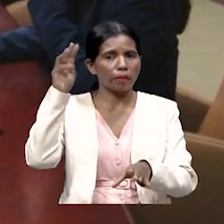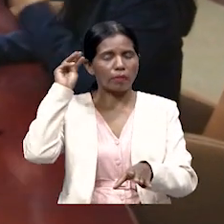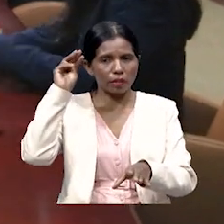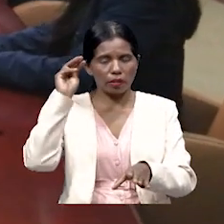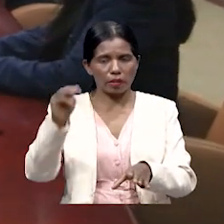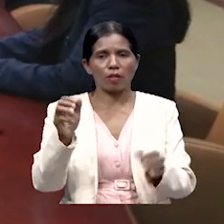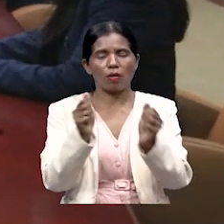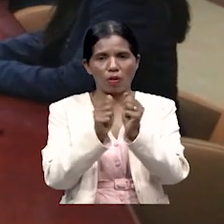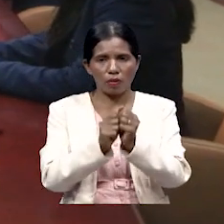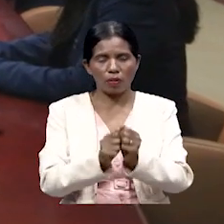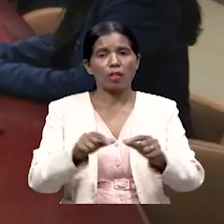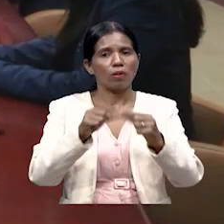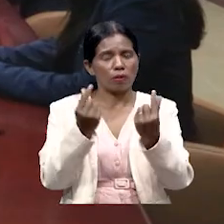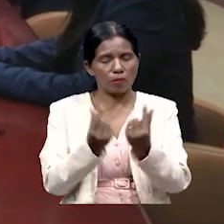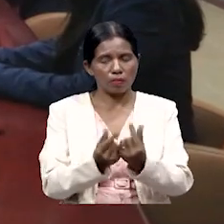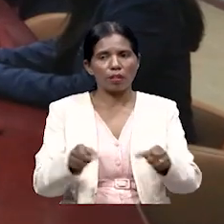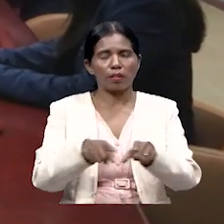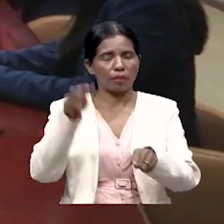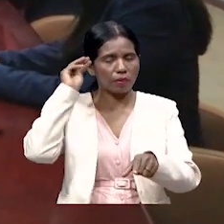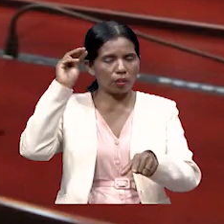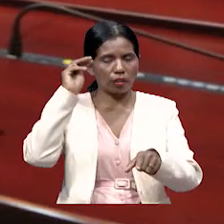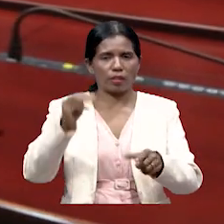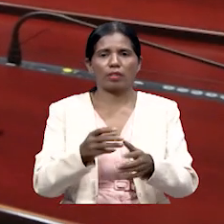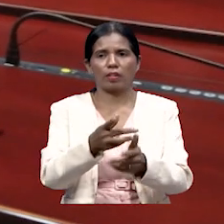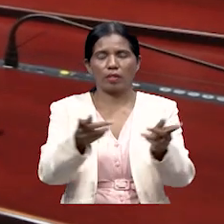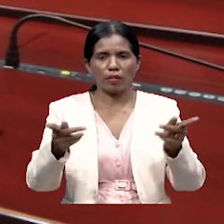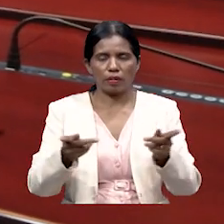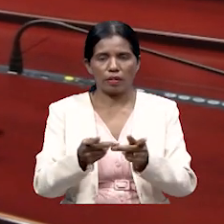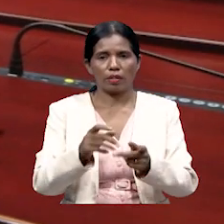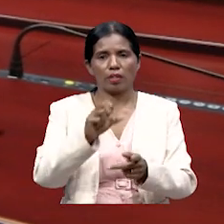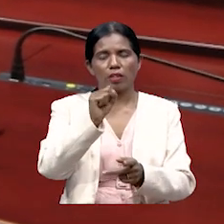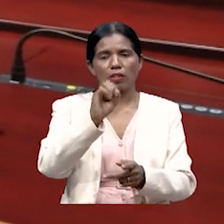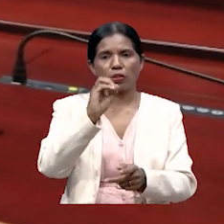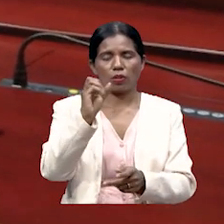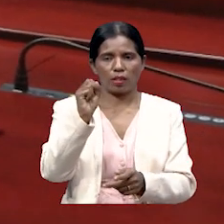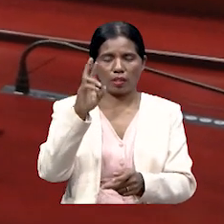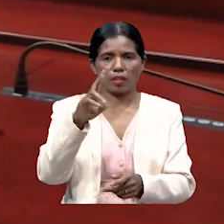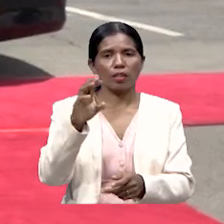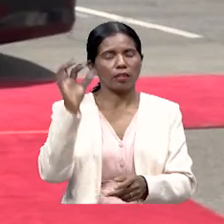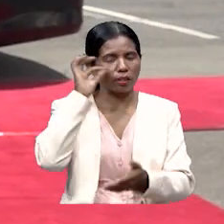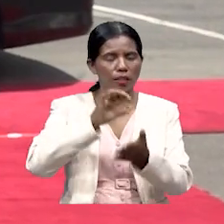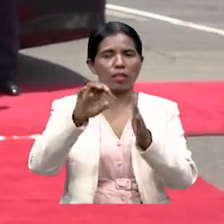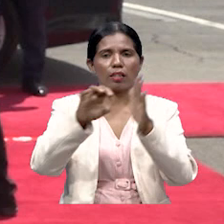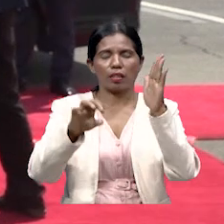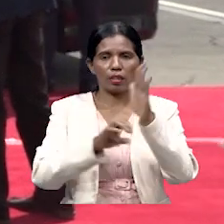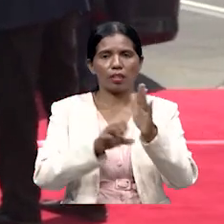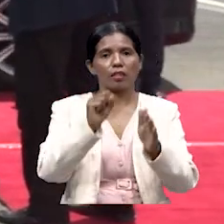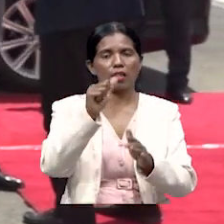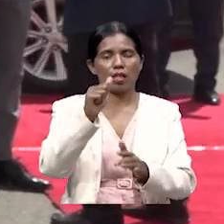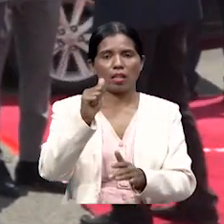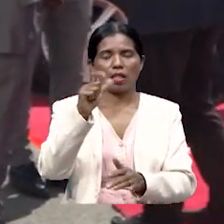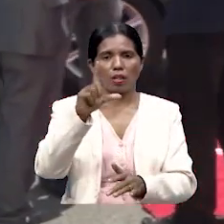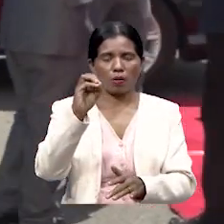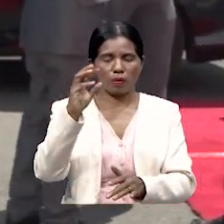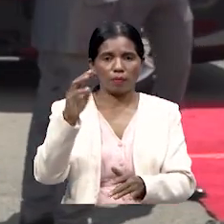bianconi homólogo sira hanesan Ministro do ambiente Viriato Soares ficar saman secretário estado da Comunitária Salomé Santos